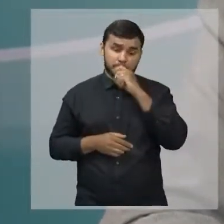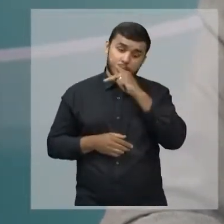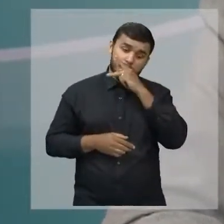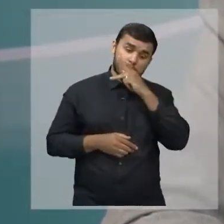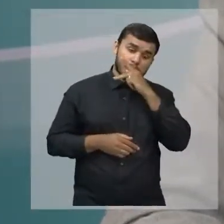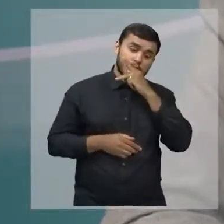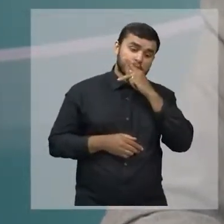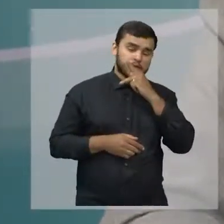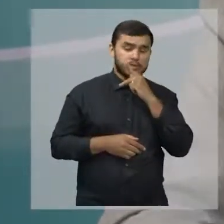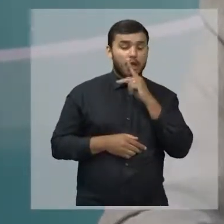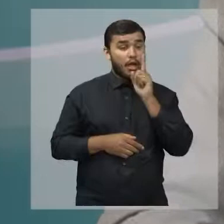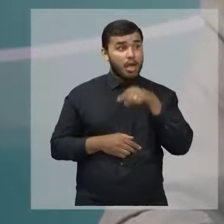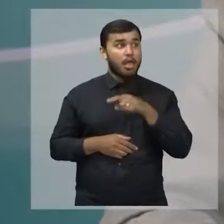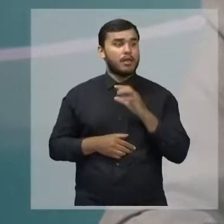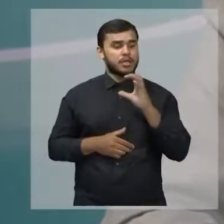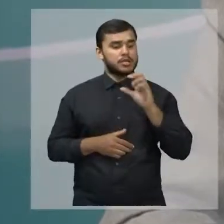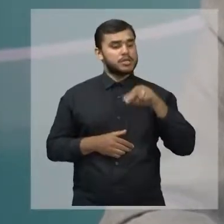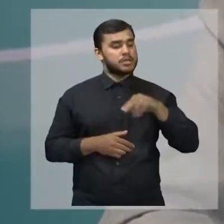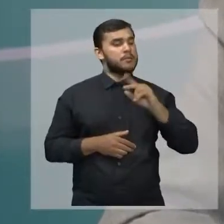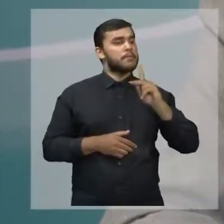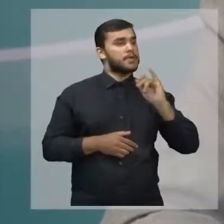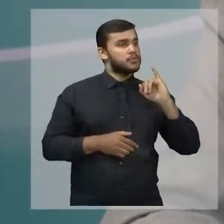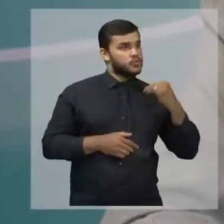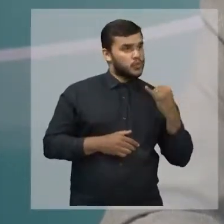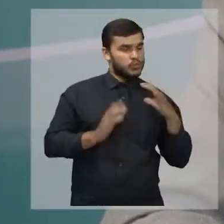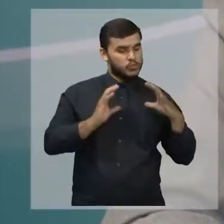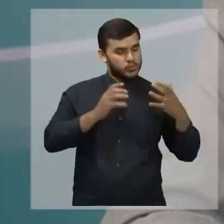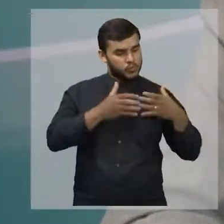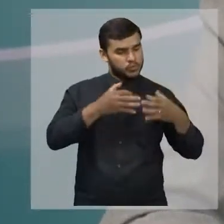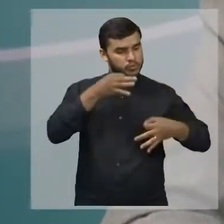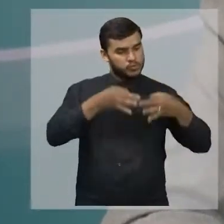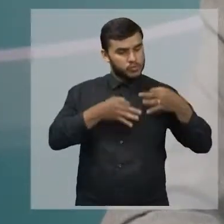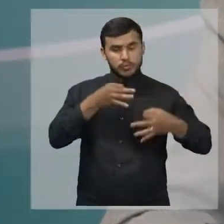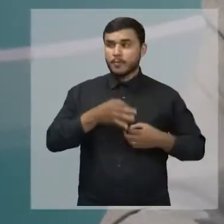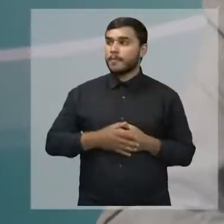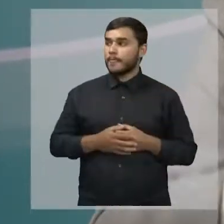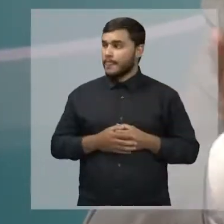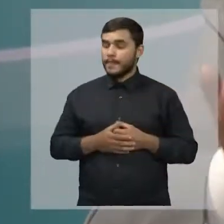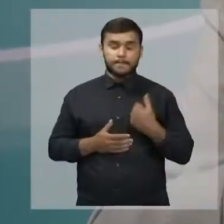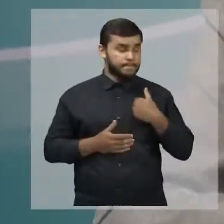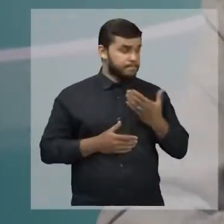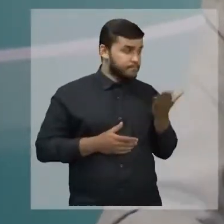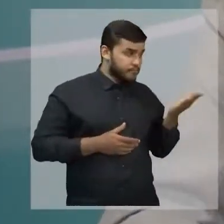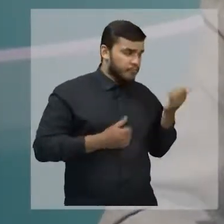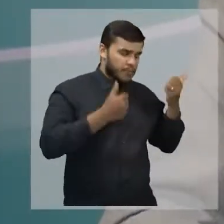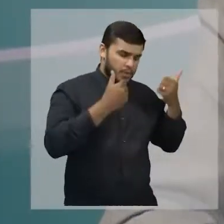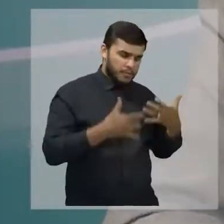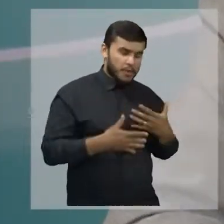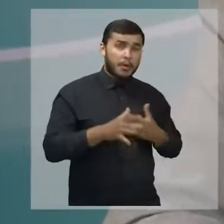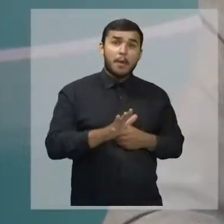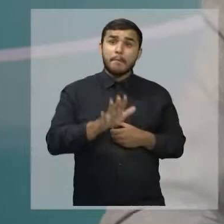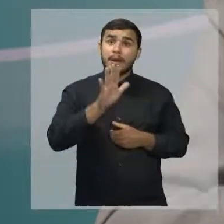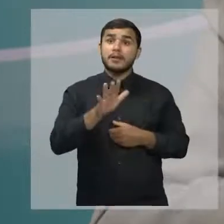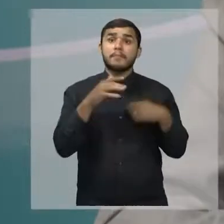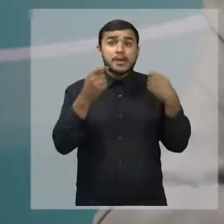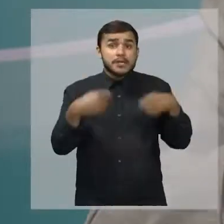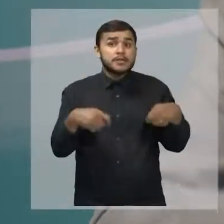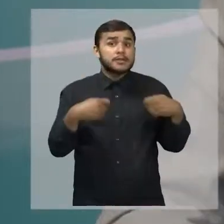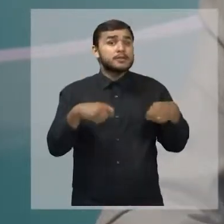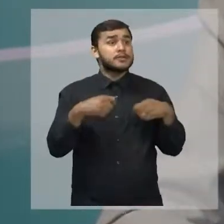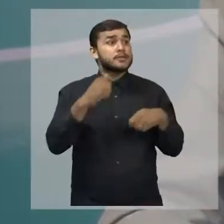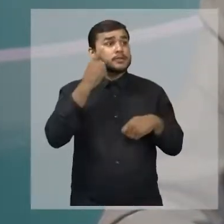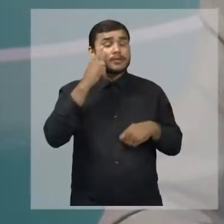jurídica, tem alguma... O Djalma vai falar melhor do que eu isso, mas há necessidade do partido